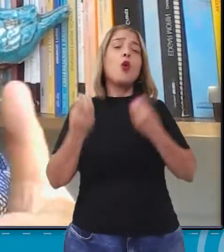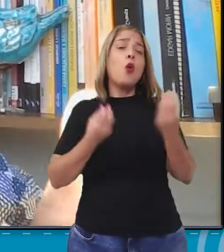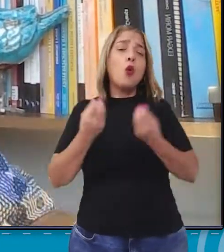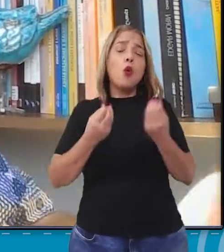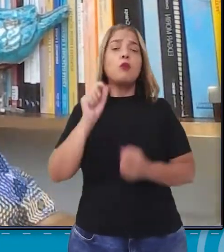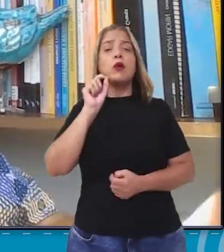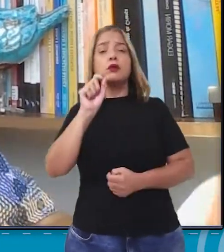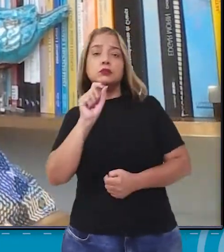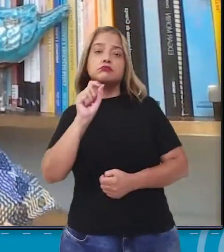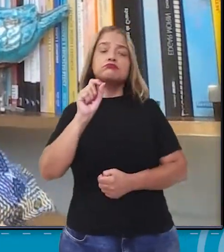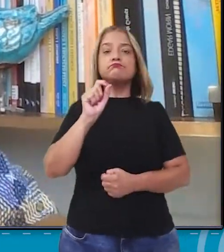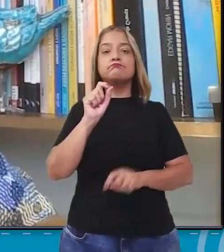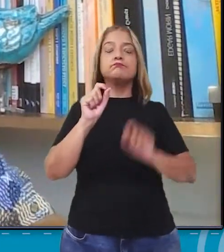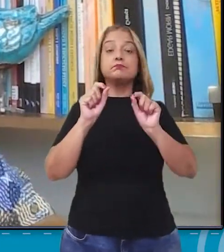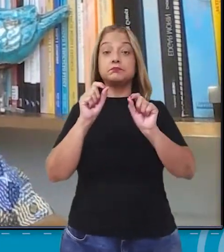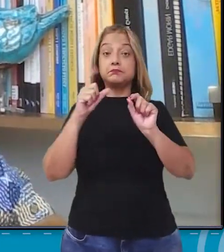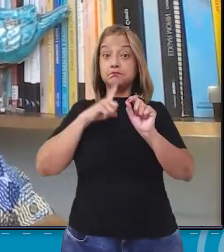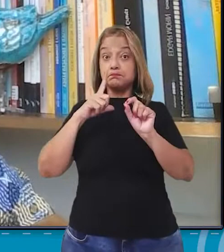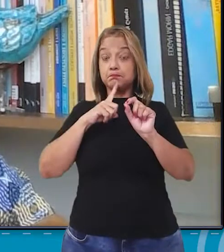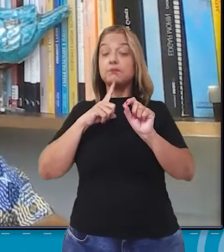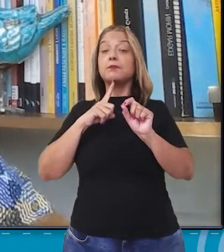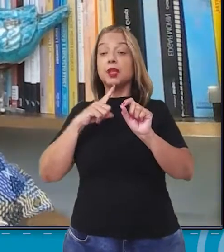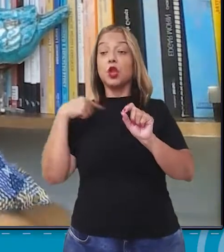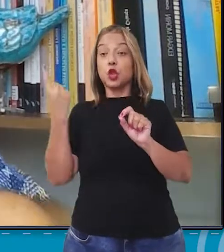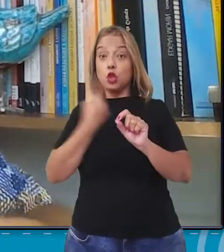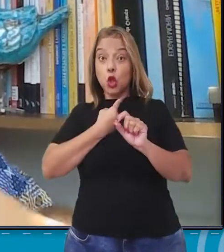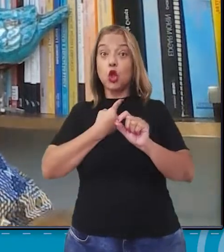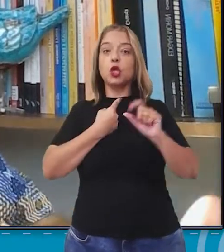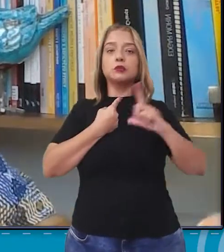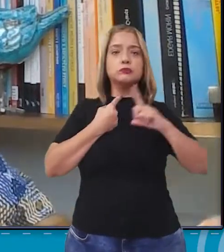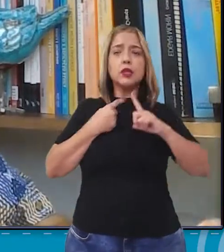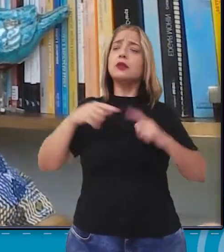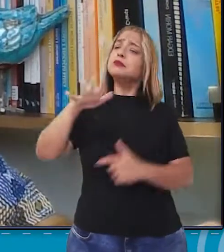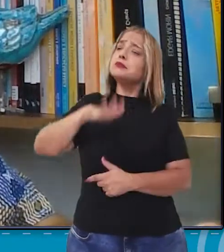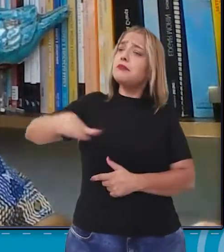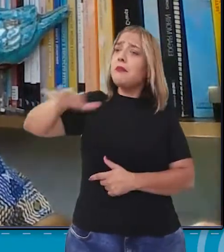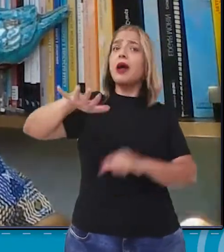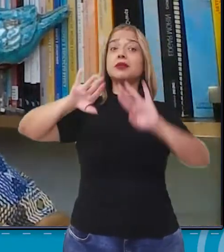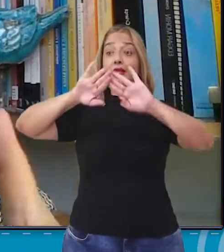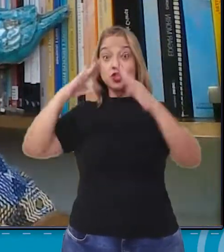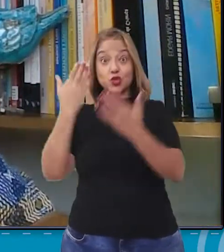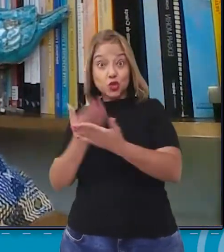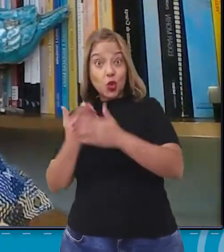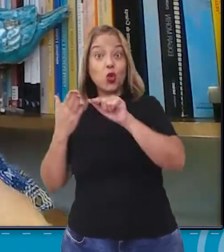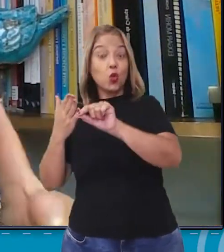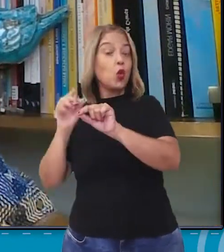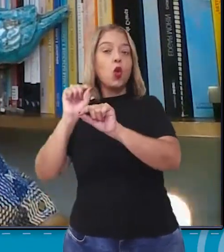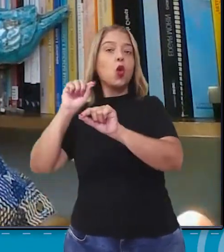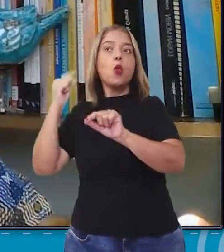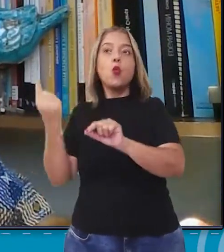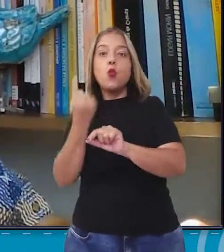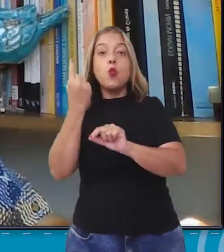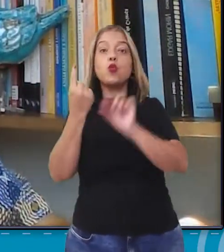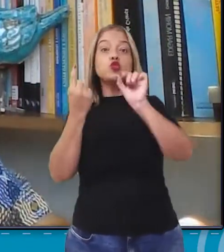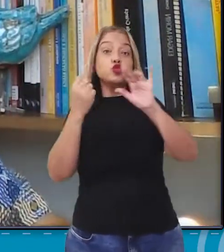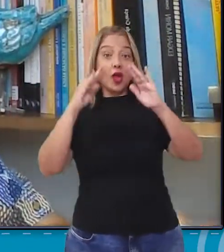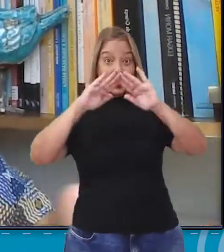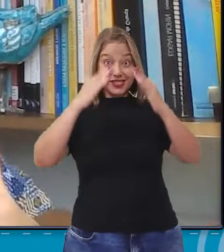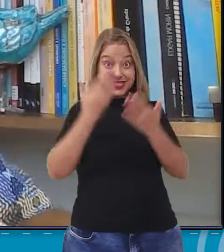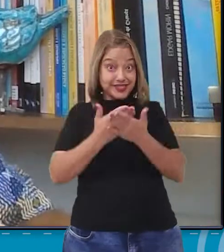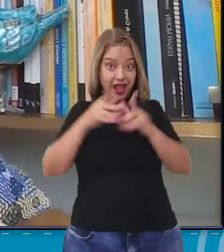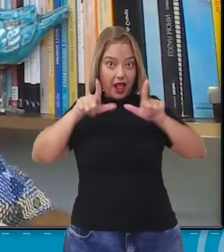se configura, né? Uma vez que a gente tem muito espaço dentro da escola, que não é unicamente a sala de